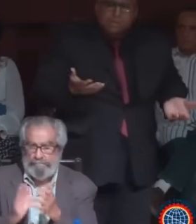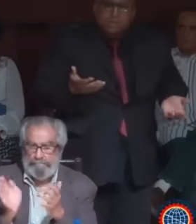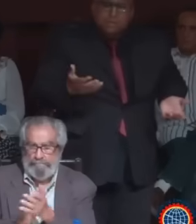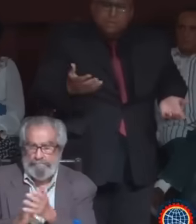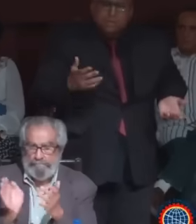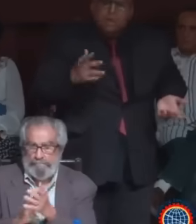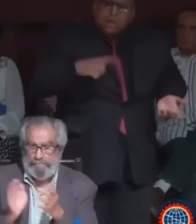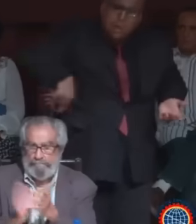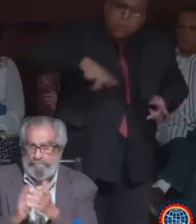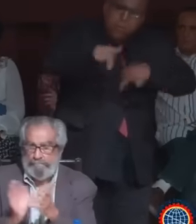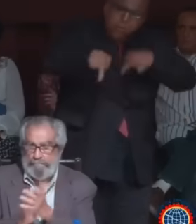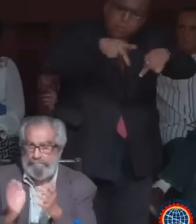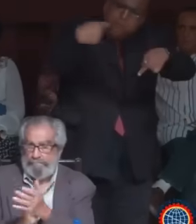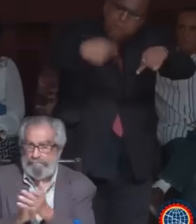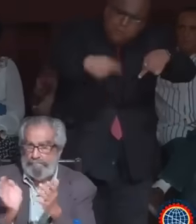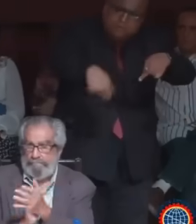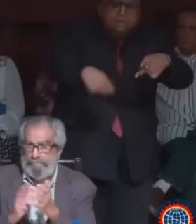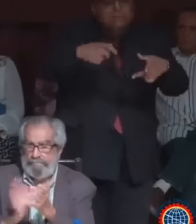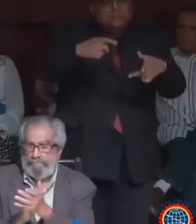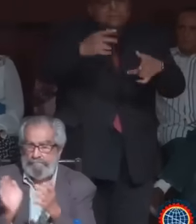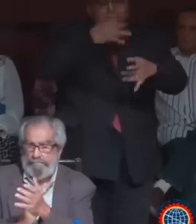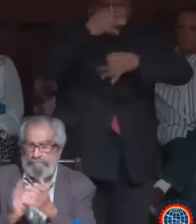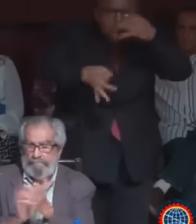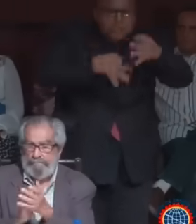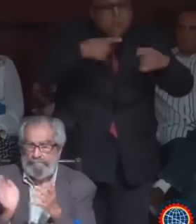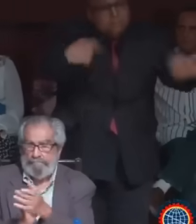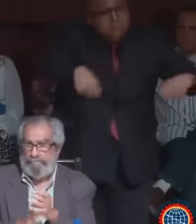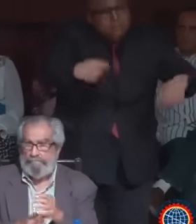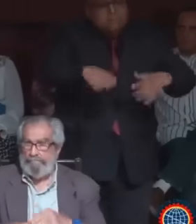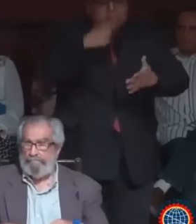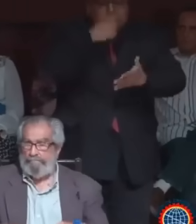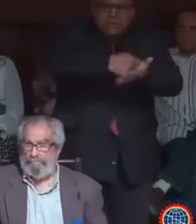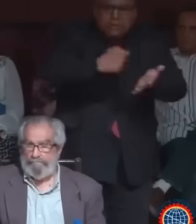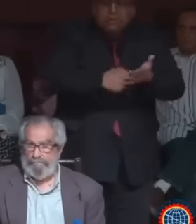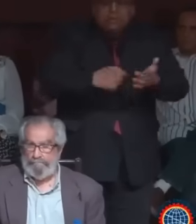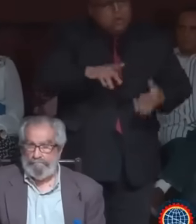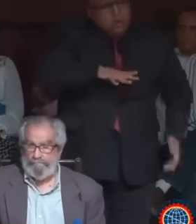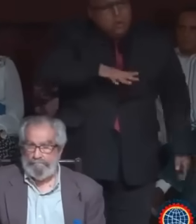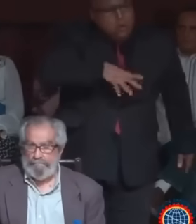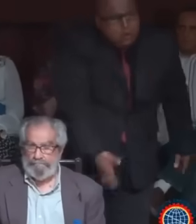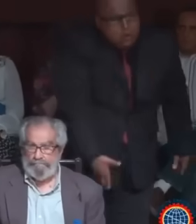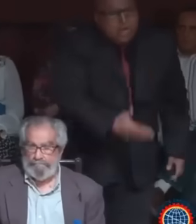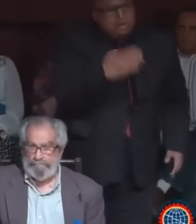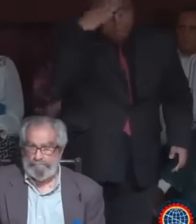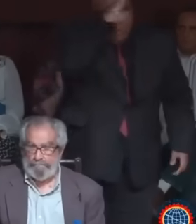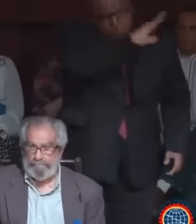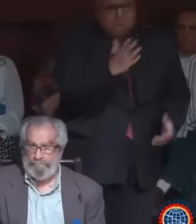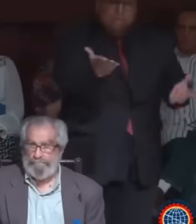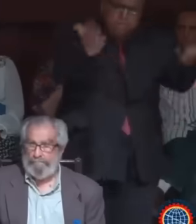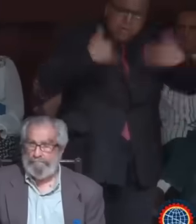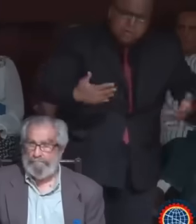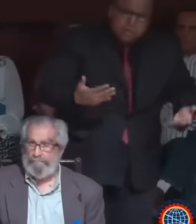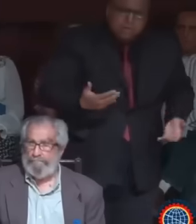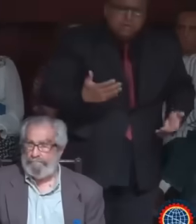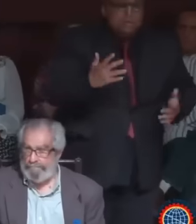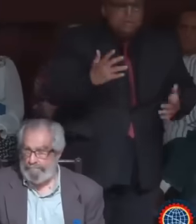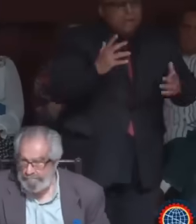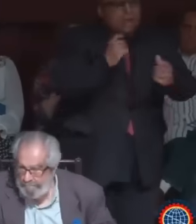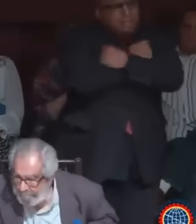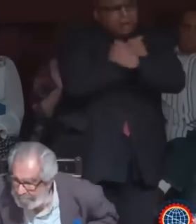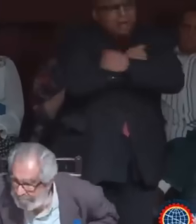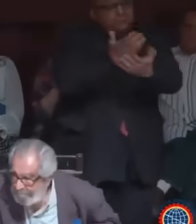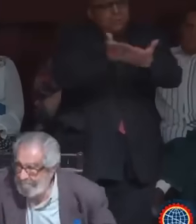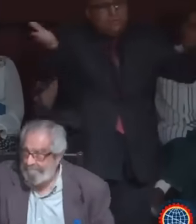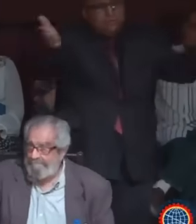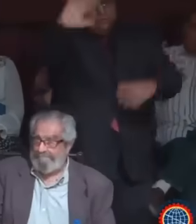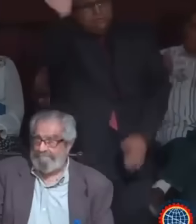para o eleitorado brasileiro, para as mulheres e homens desse país. Tenha coragem, enfrente o desafio. Um abraço para